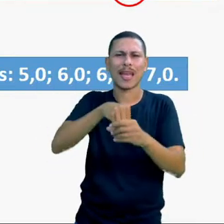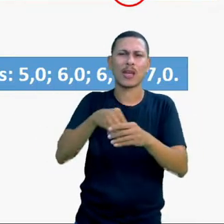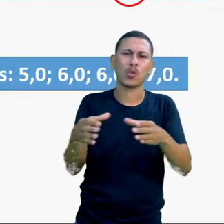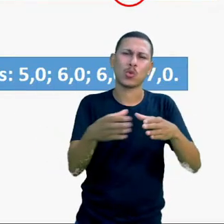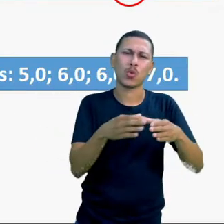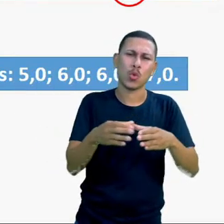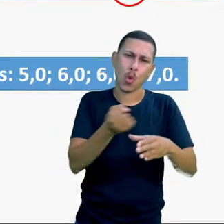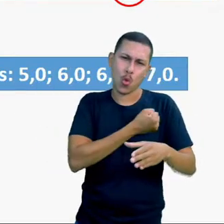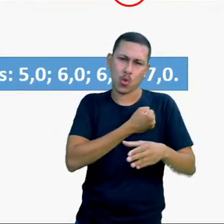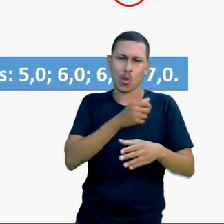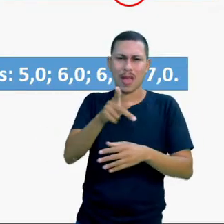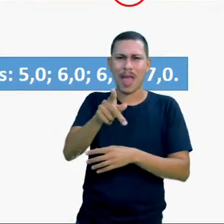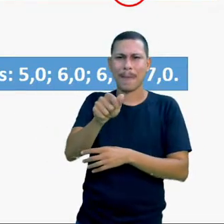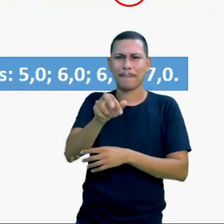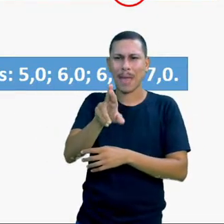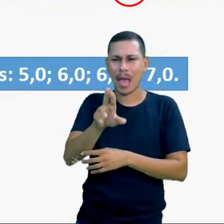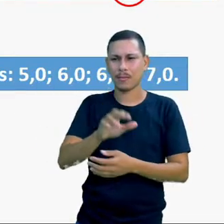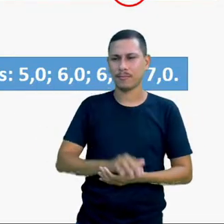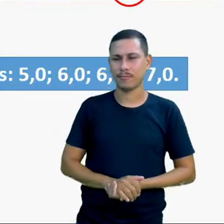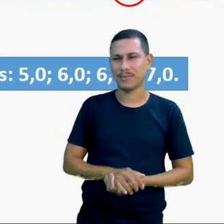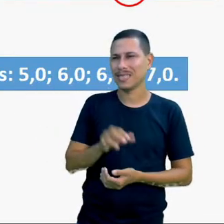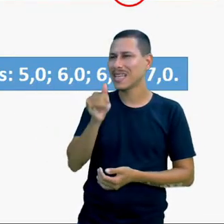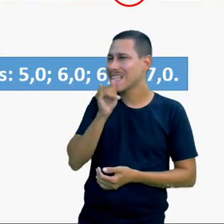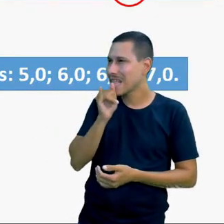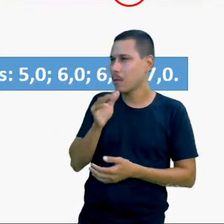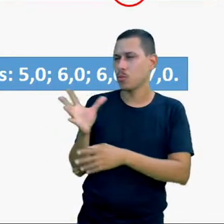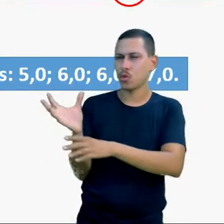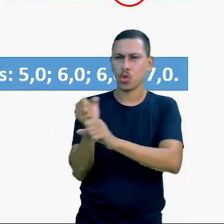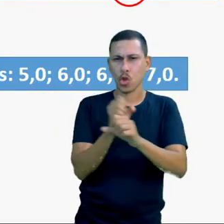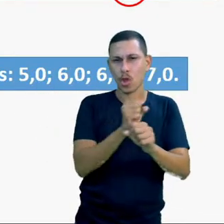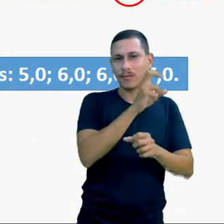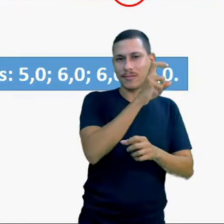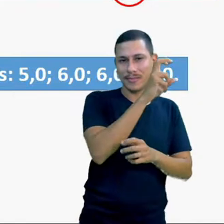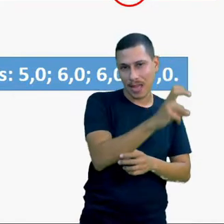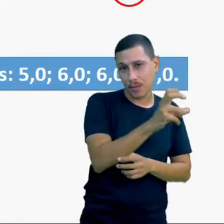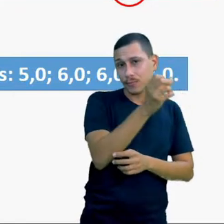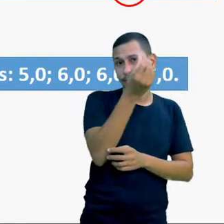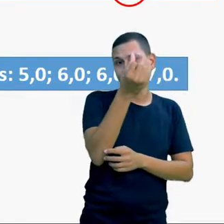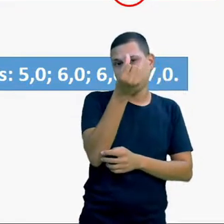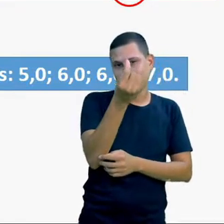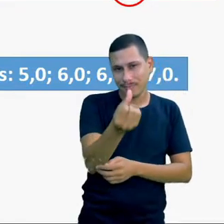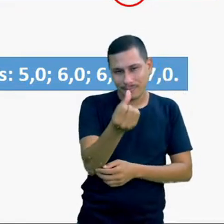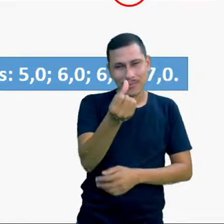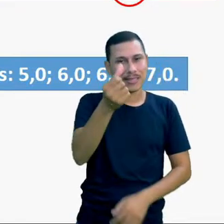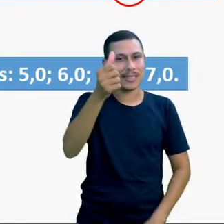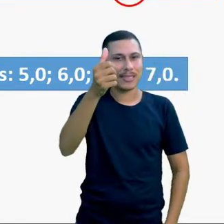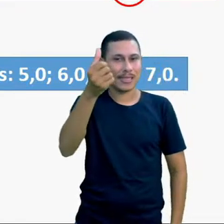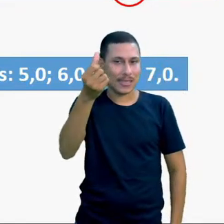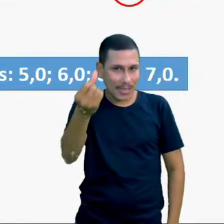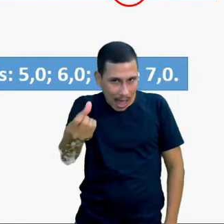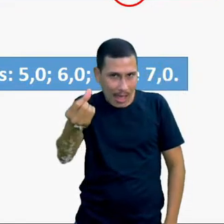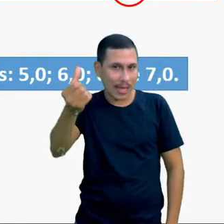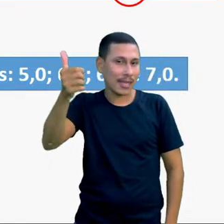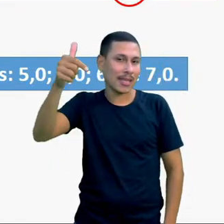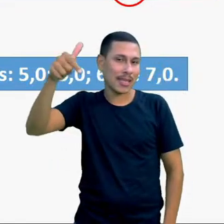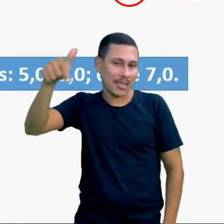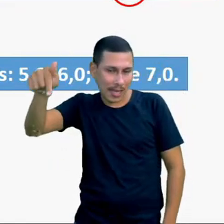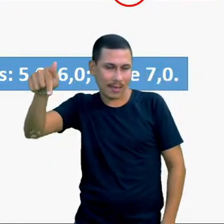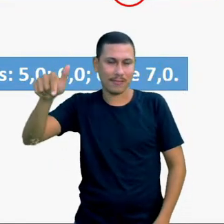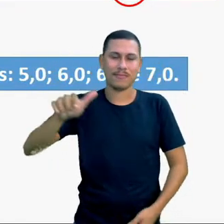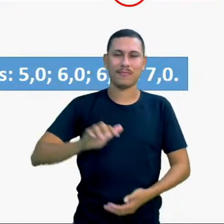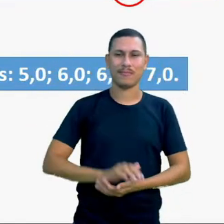exemplo. No exemplo 2, as notas são 5, 6, 6 e